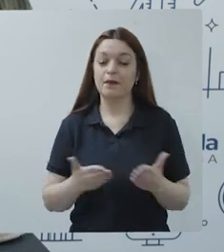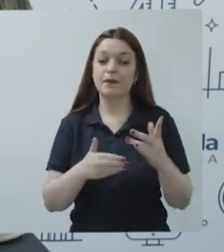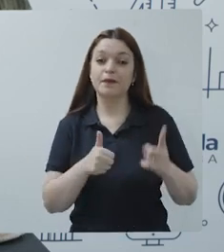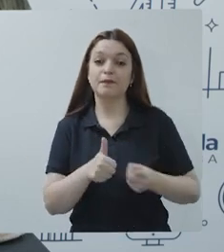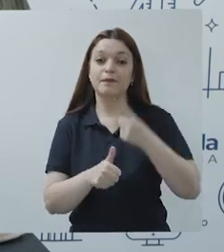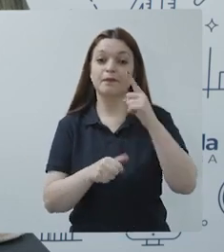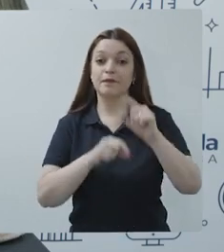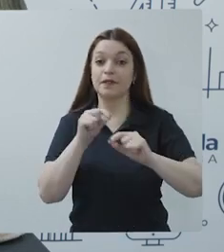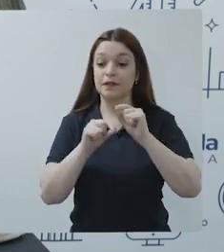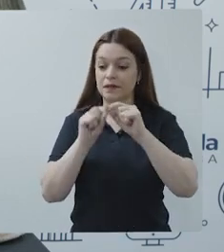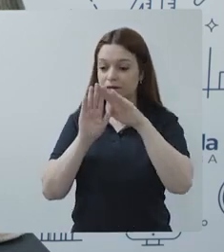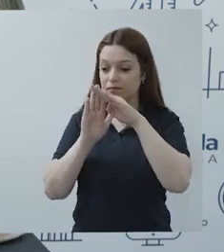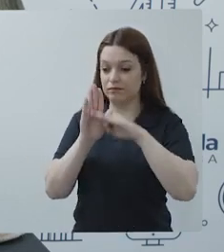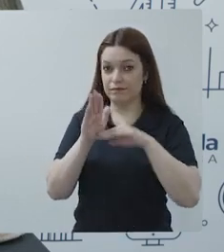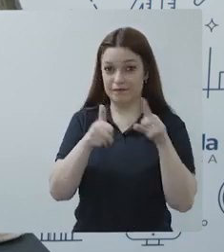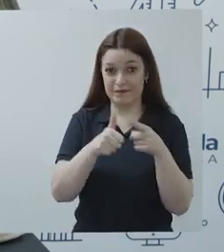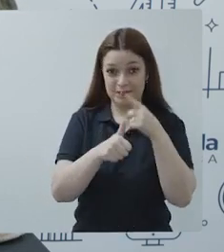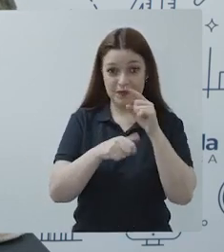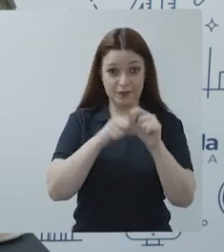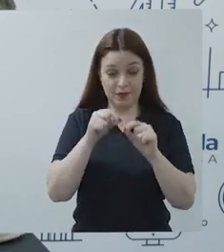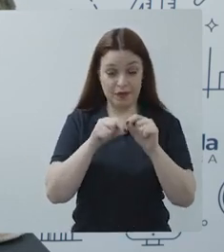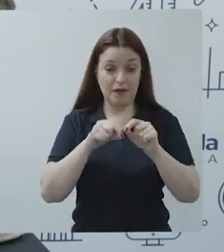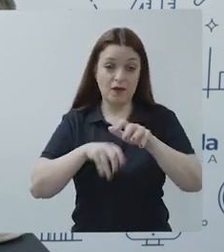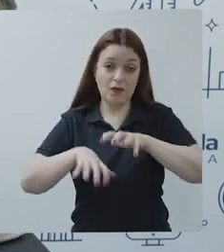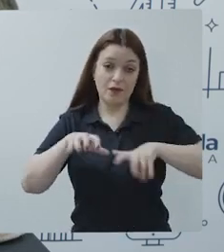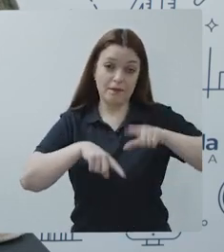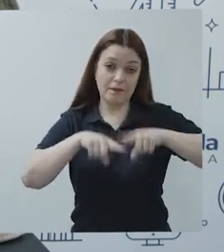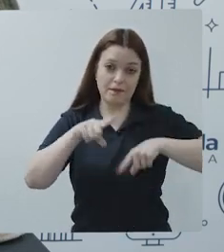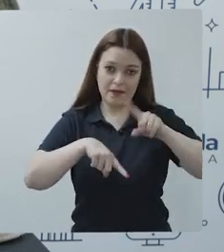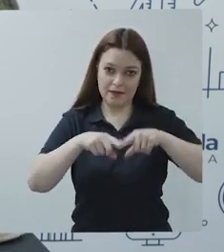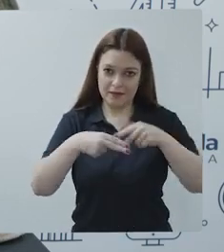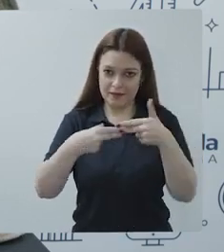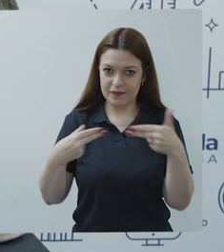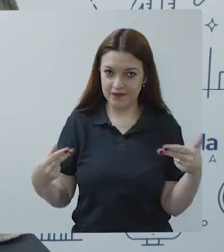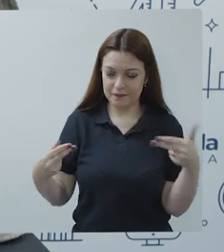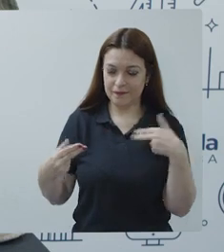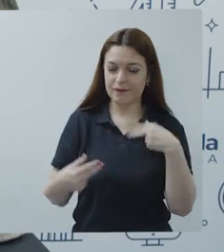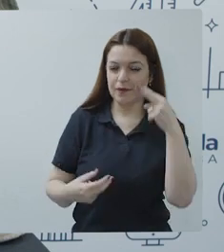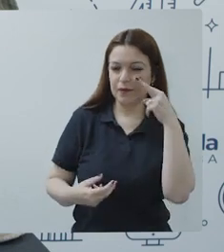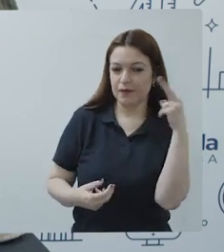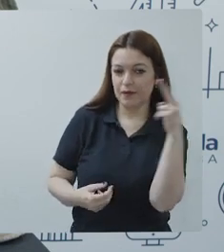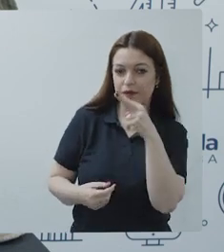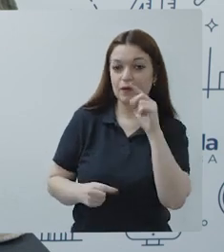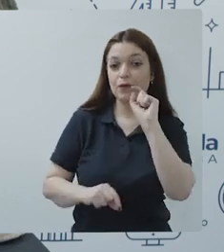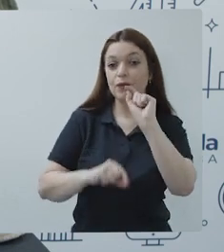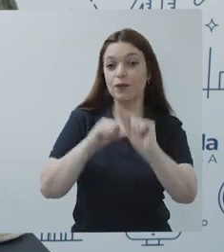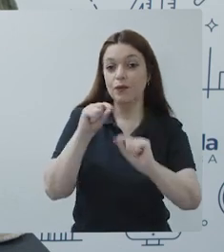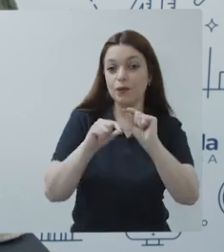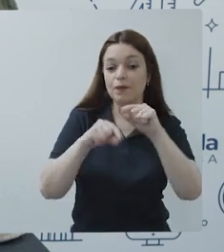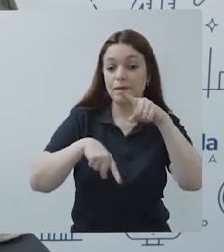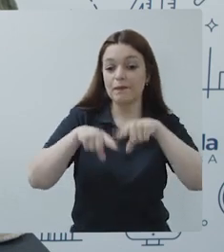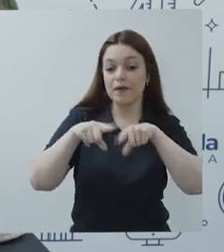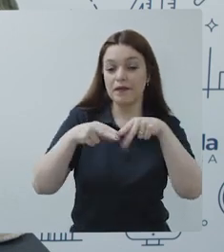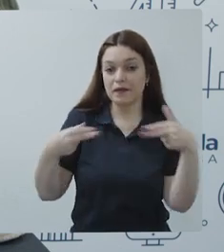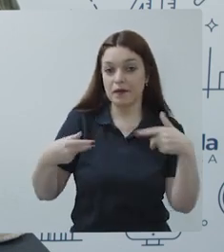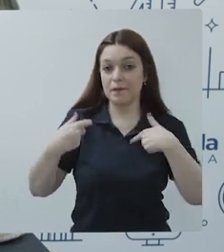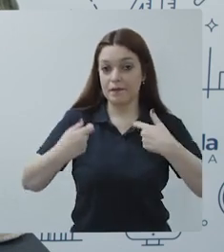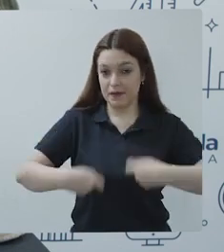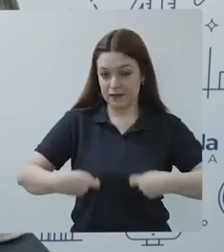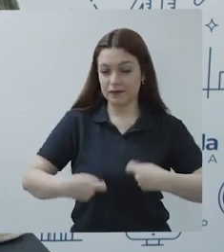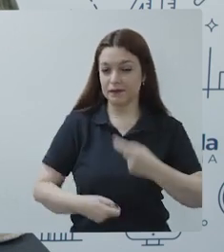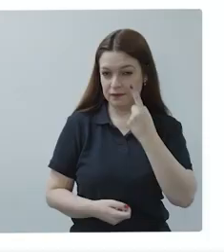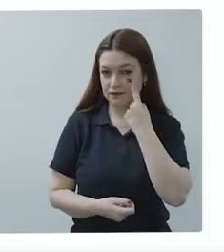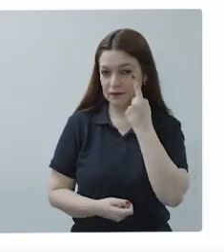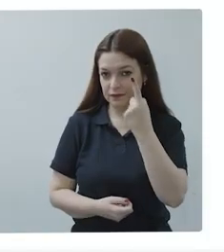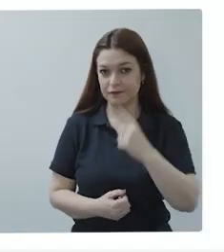nossa rotina é a organização dos materiais. Então, vamos ver quais os materiais nós vamos utilizar hoje. De olho lá